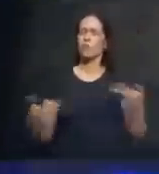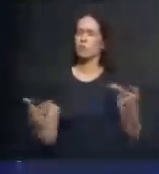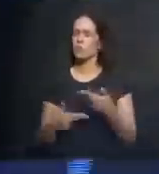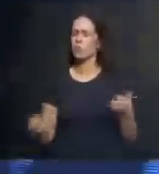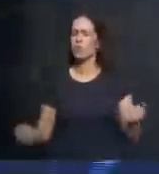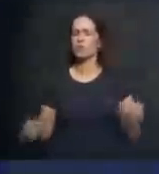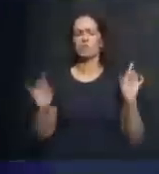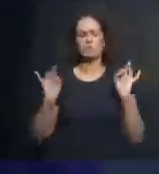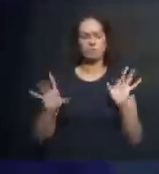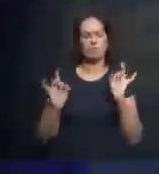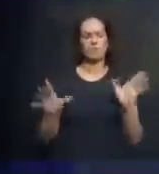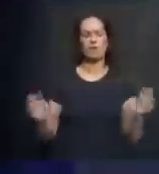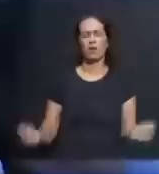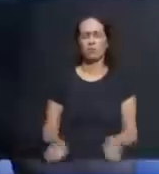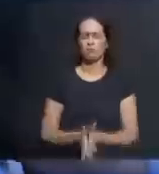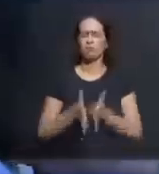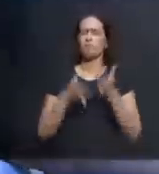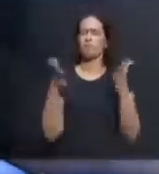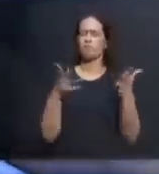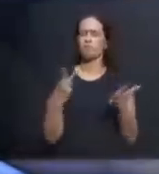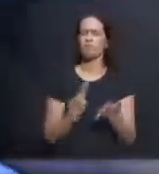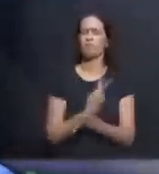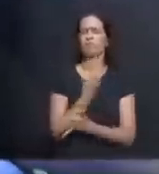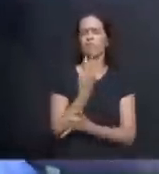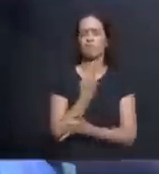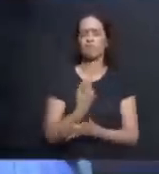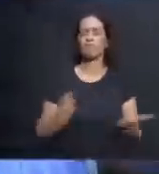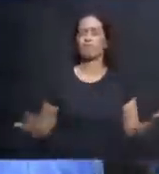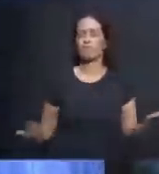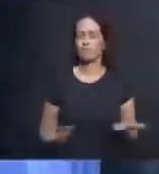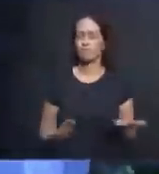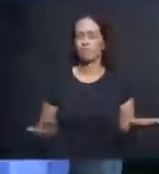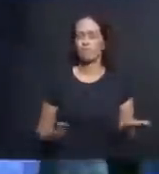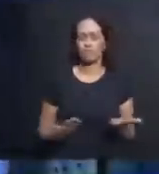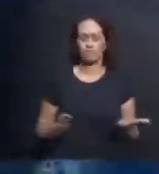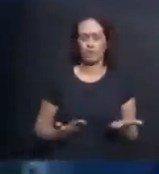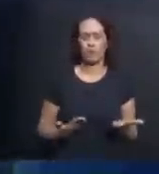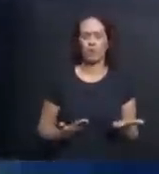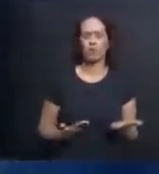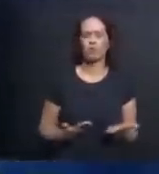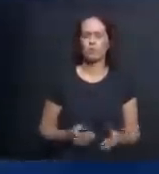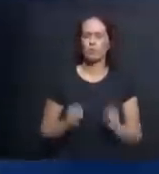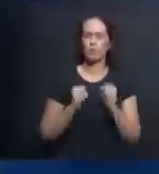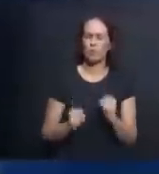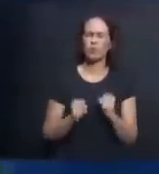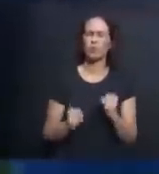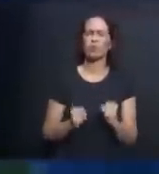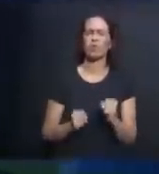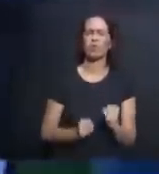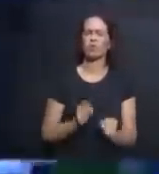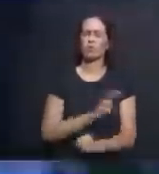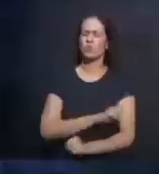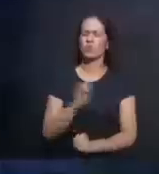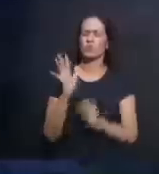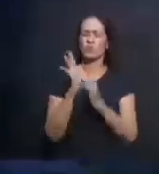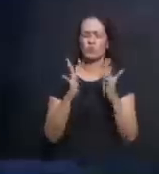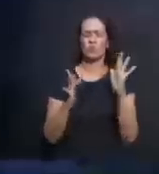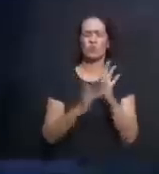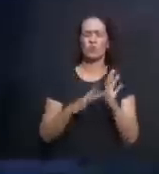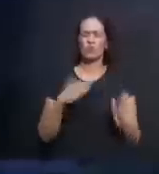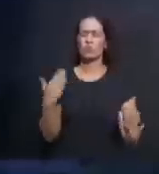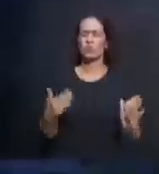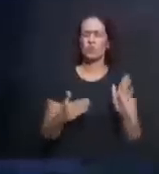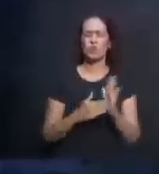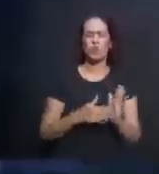dessas pessoas. Deus, nós quebramos agora sobre a autoridade do nome de Jesus toda